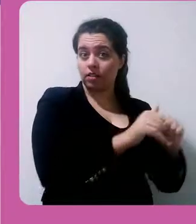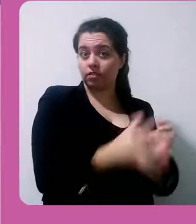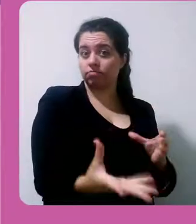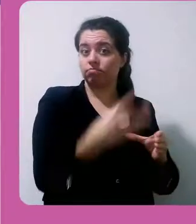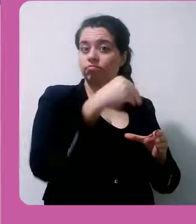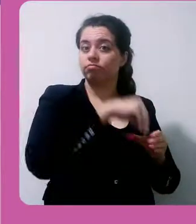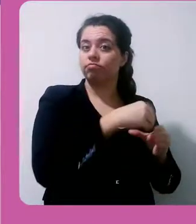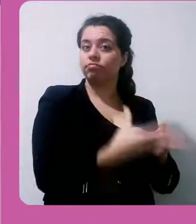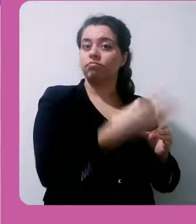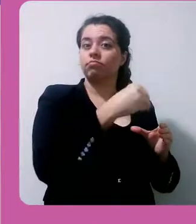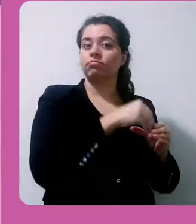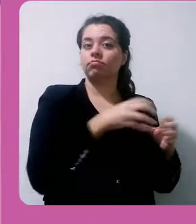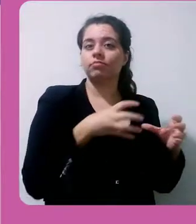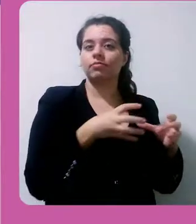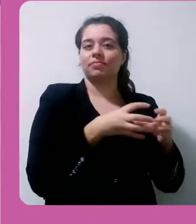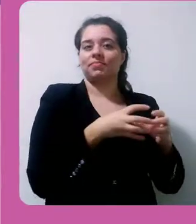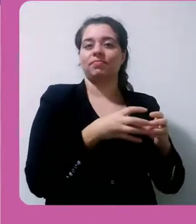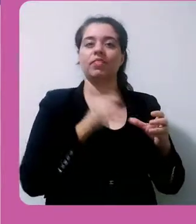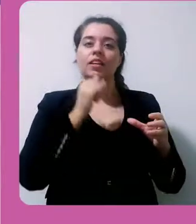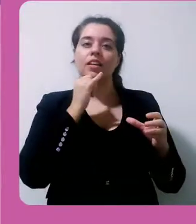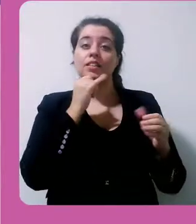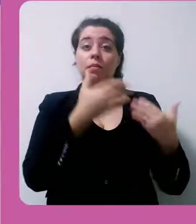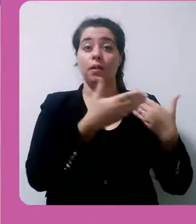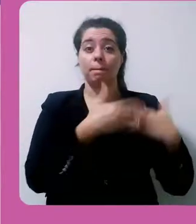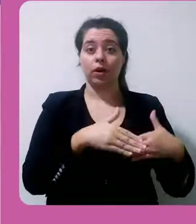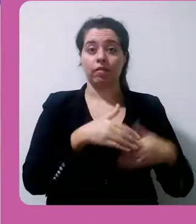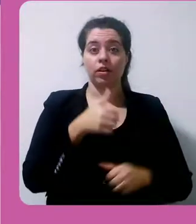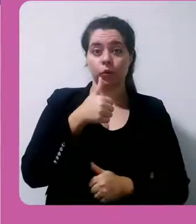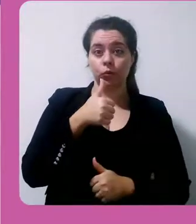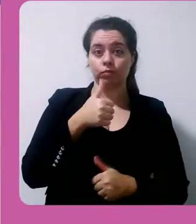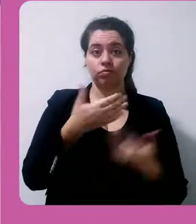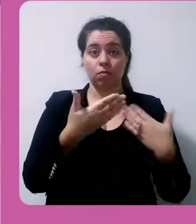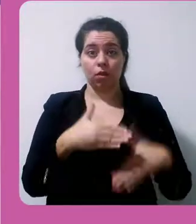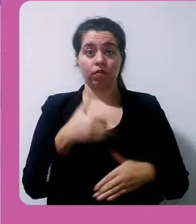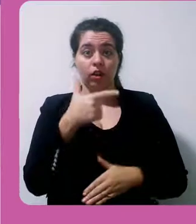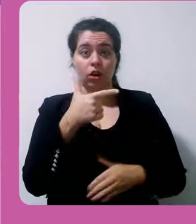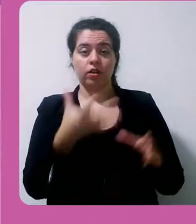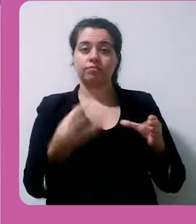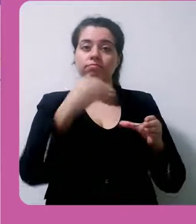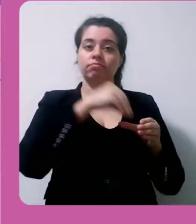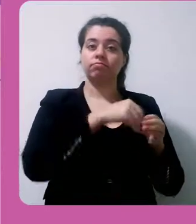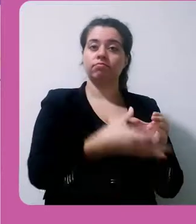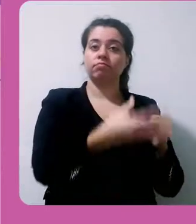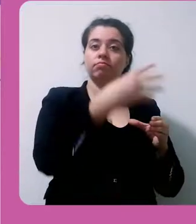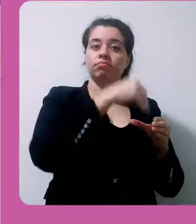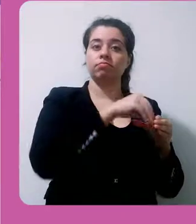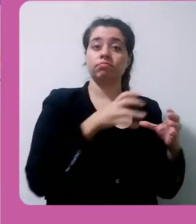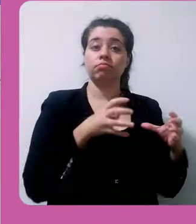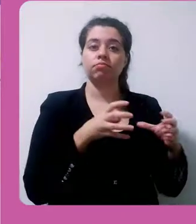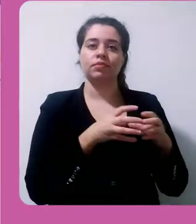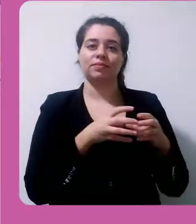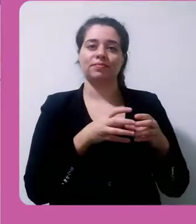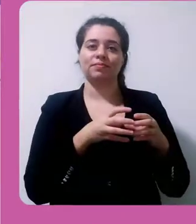média do semestre. Então, primeira coisa a se fazer, então, é criar a